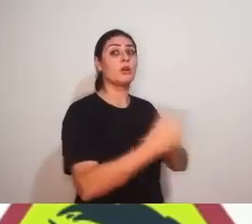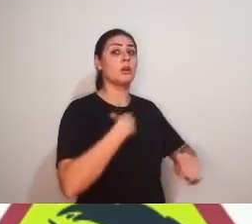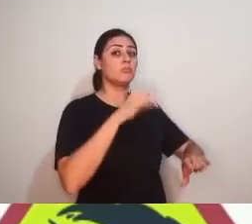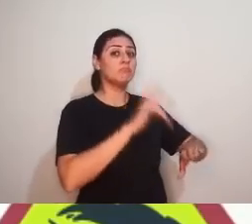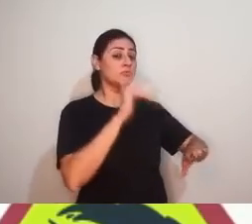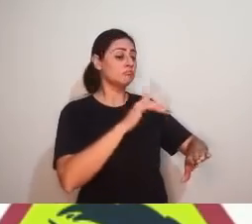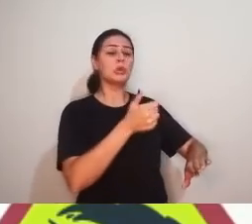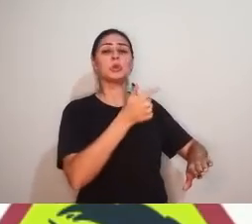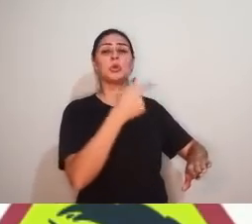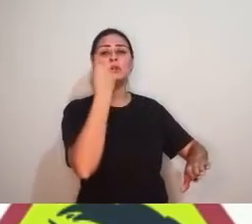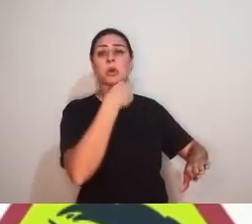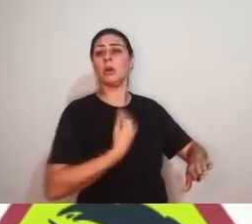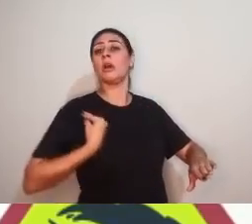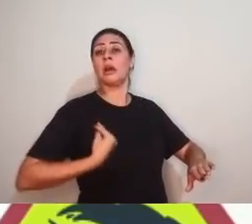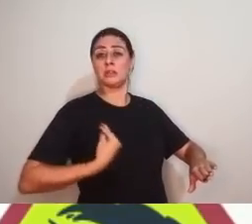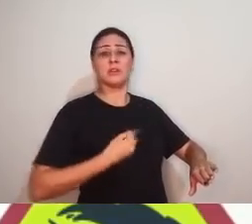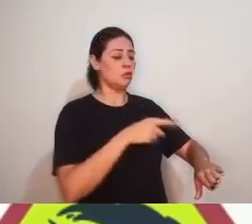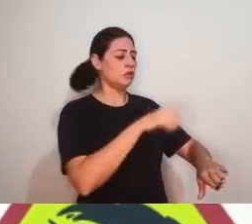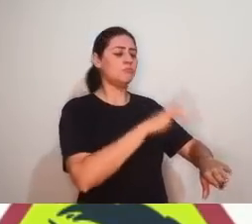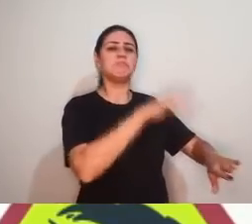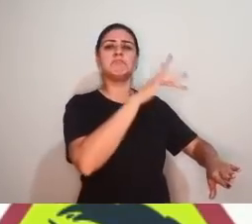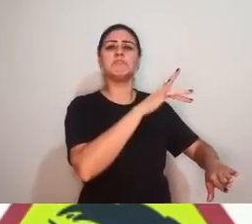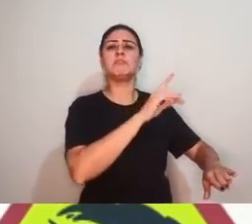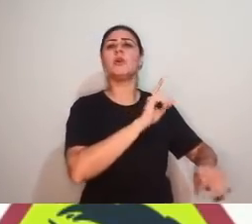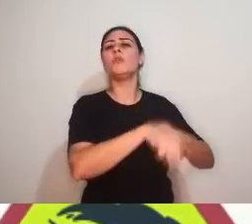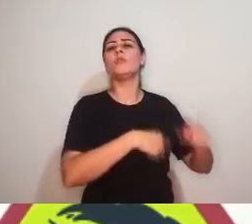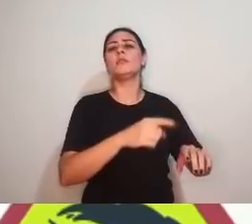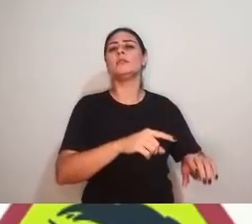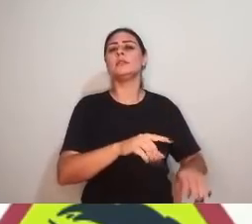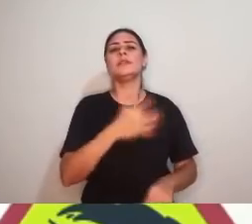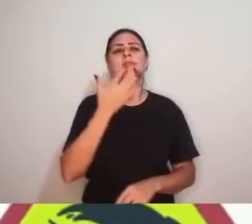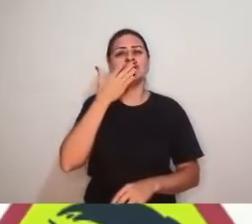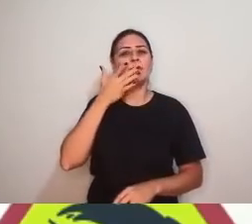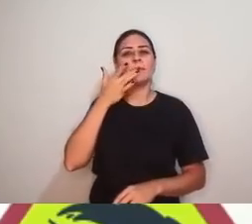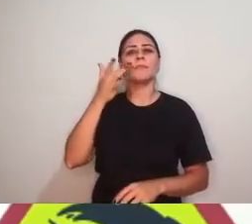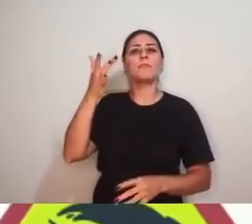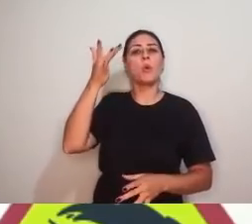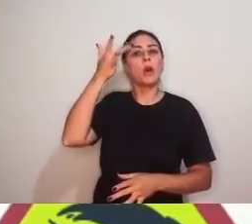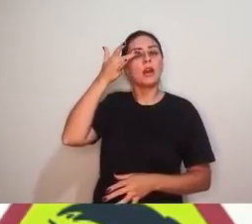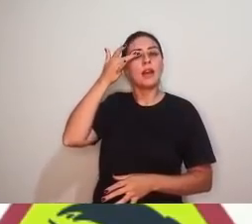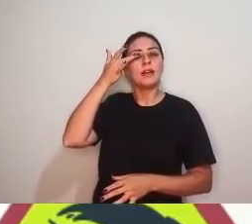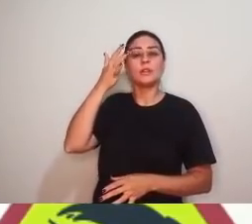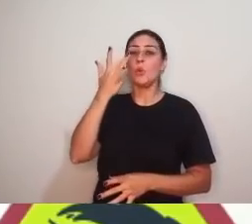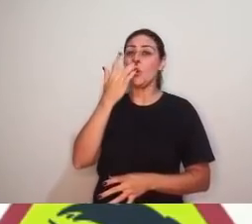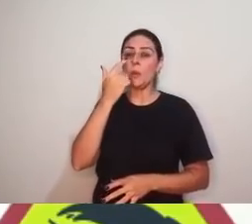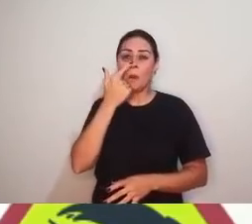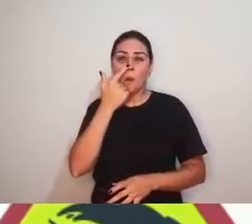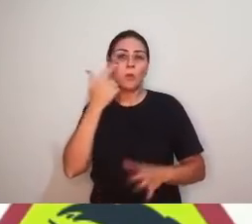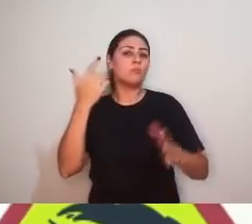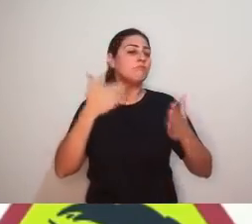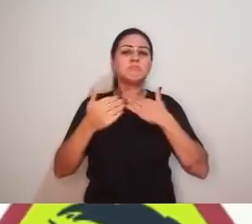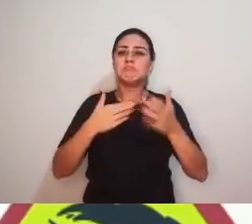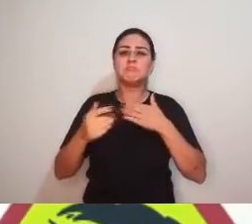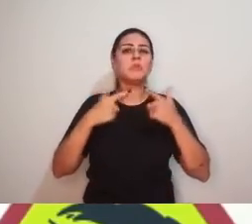de um corpo biológico. E aí, nesse período, você passou a mão, levou essa mão à boca, ao nariz